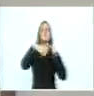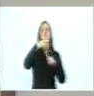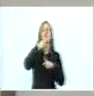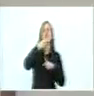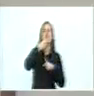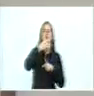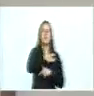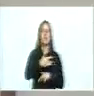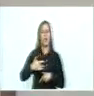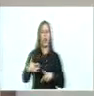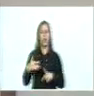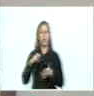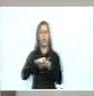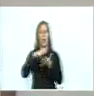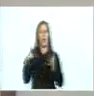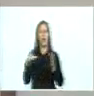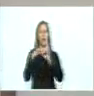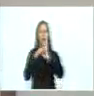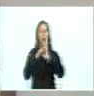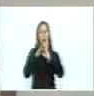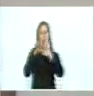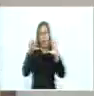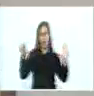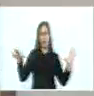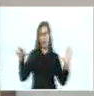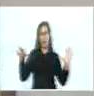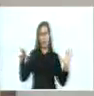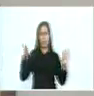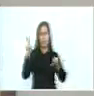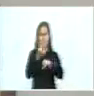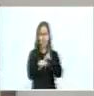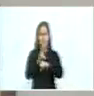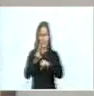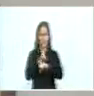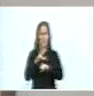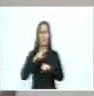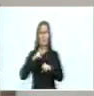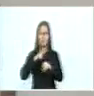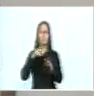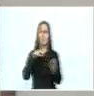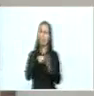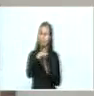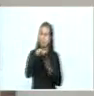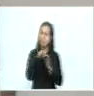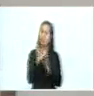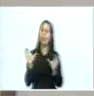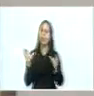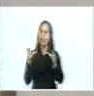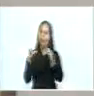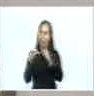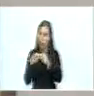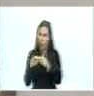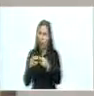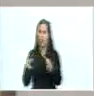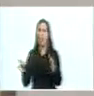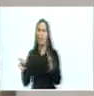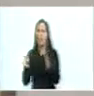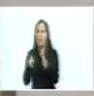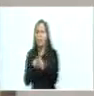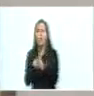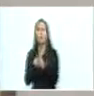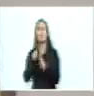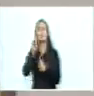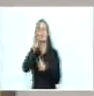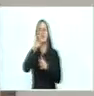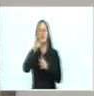foi aberta, e Viçosa tem um conselho, um grupo que se dedica a isso,